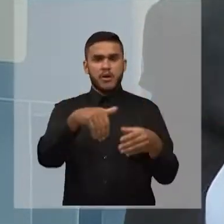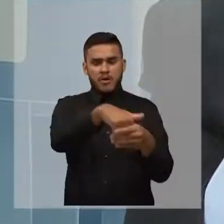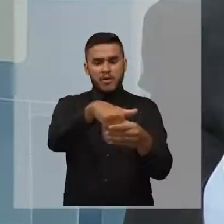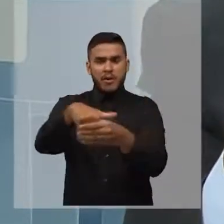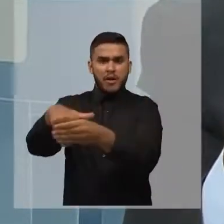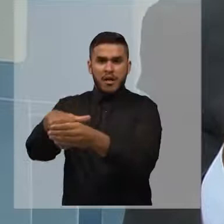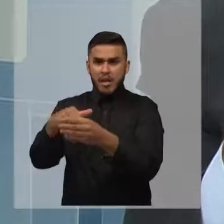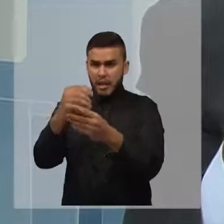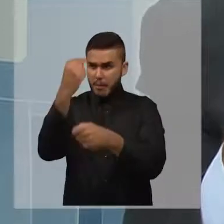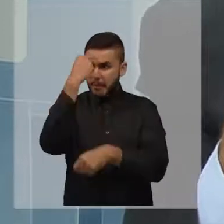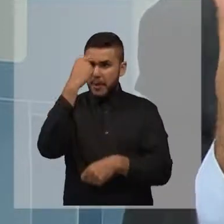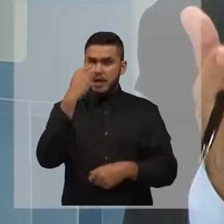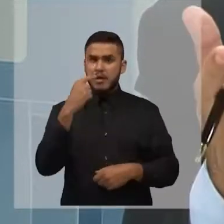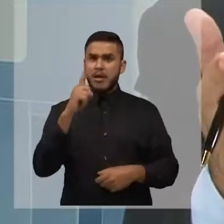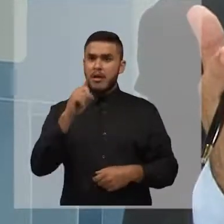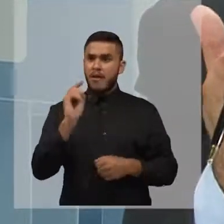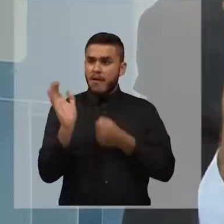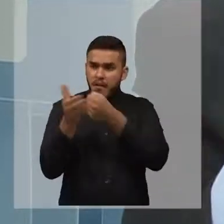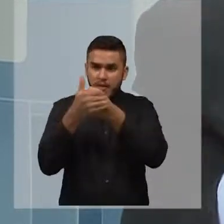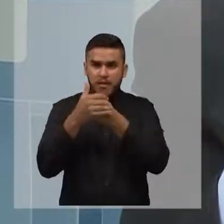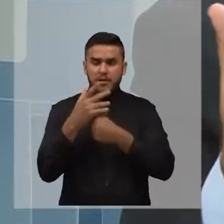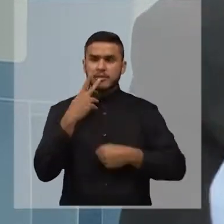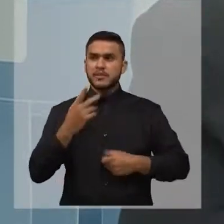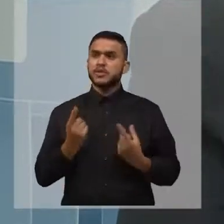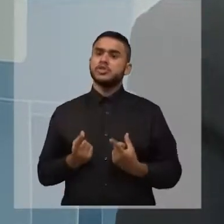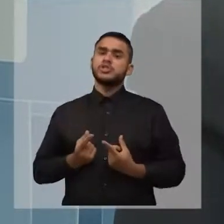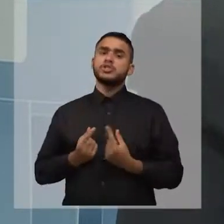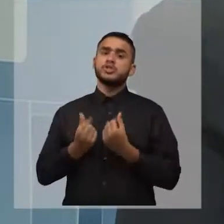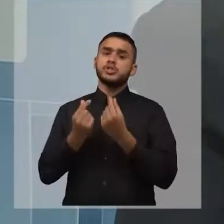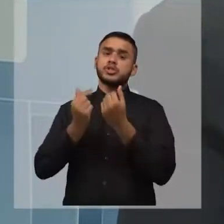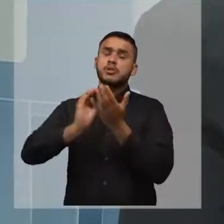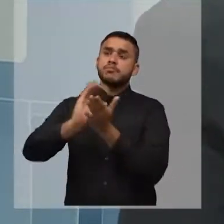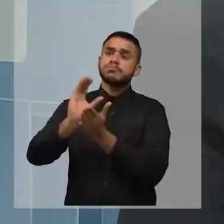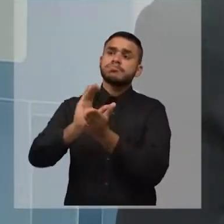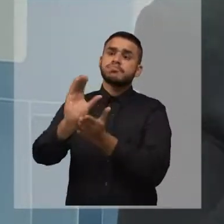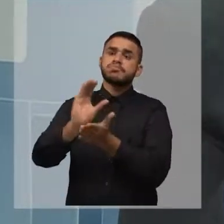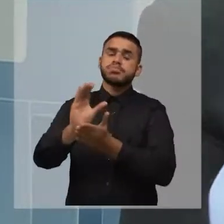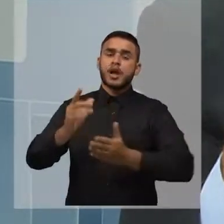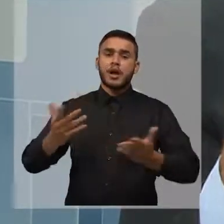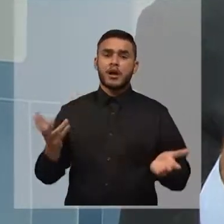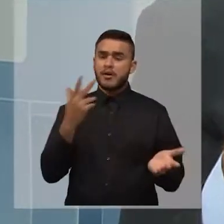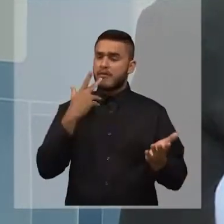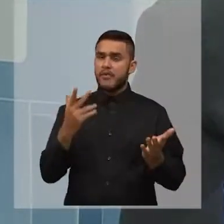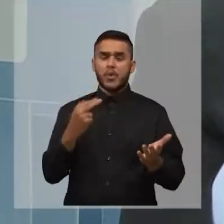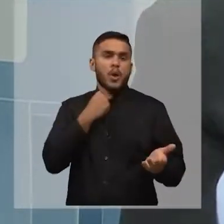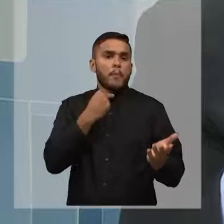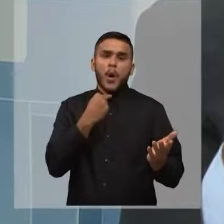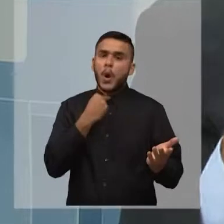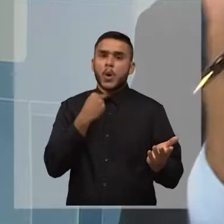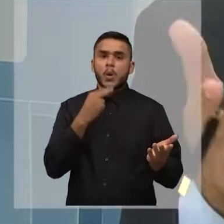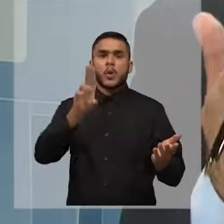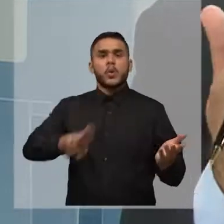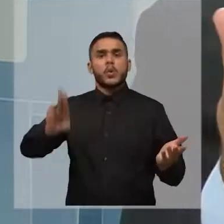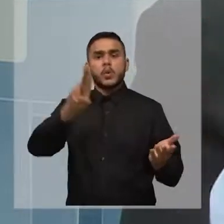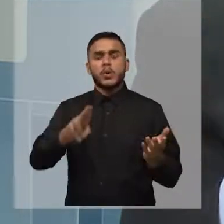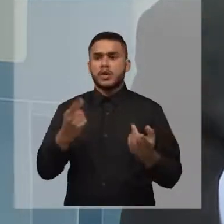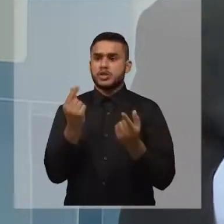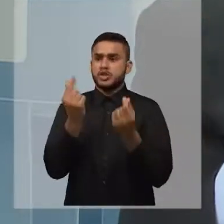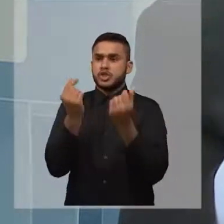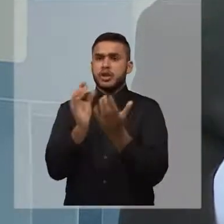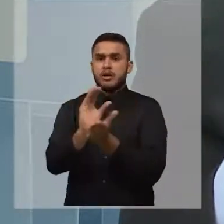eleitoral, era contra a história do dinheiro. Até o dinheiro, esse dinheiro aí que foi usado, ele era contra, que o partido não era para dar dinheiro,